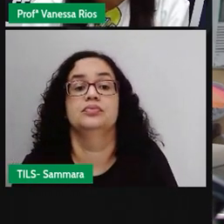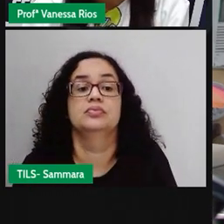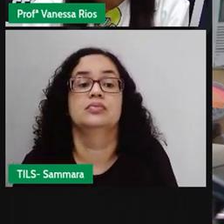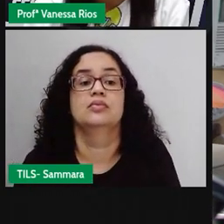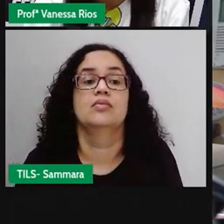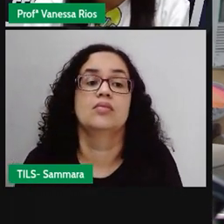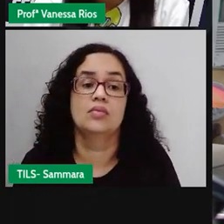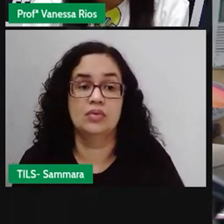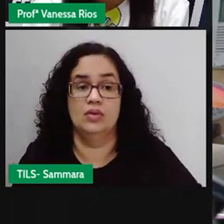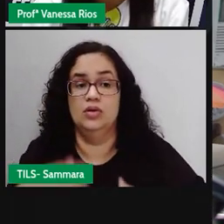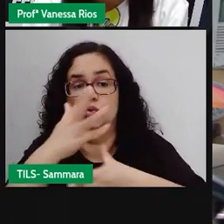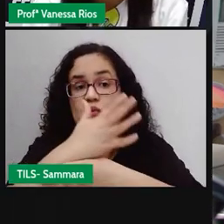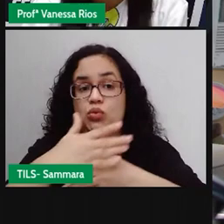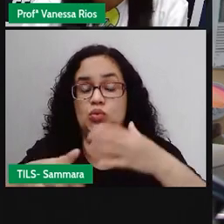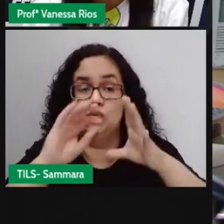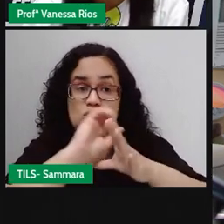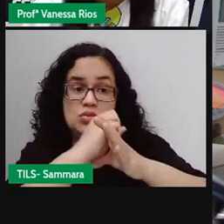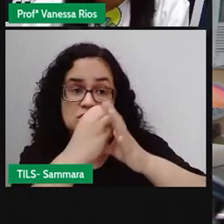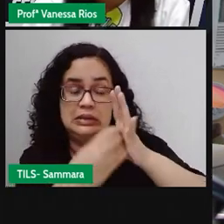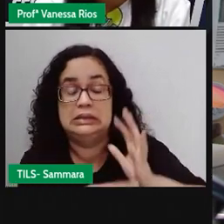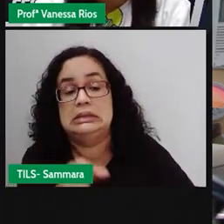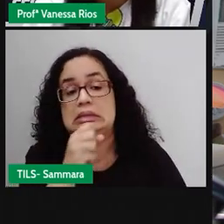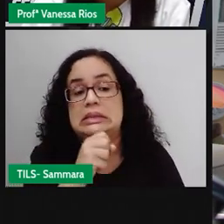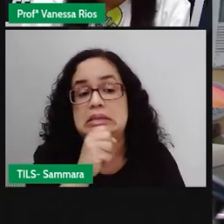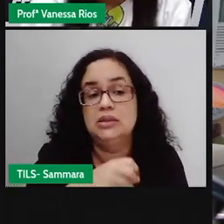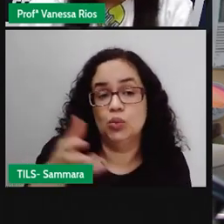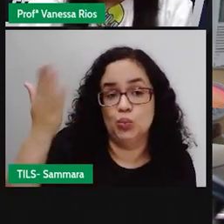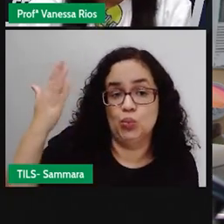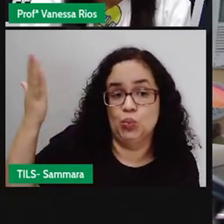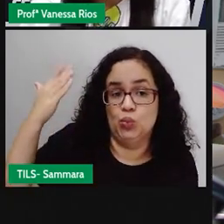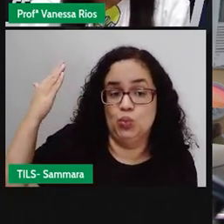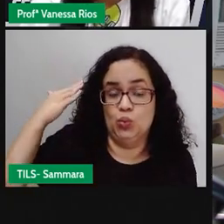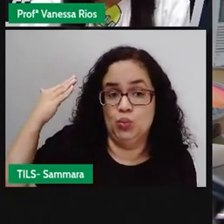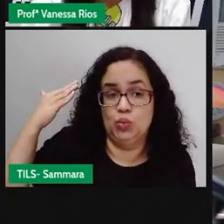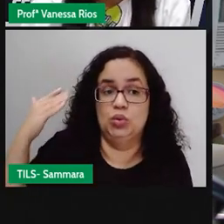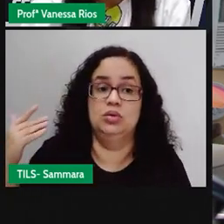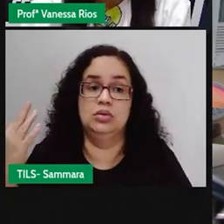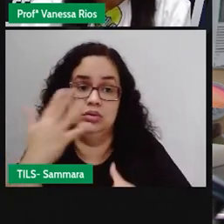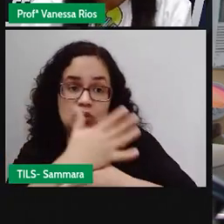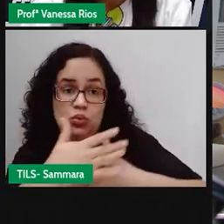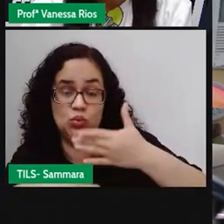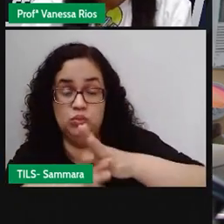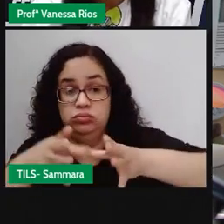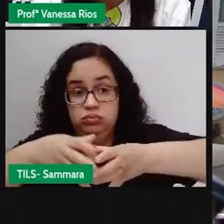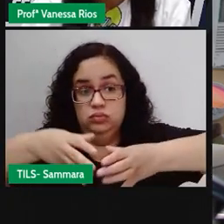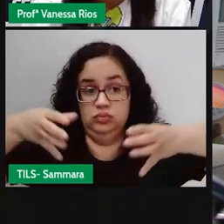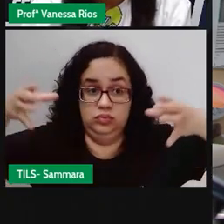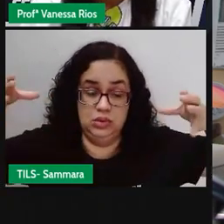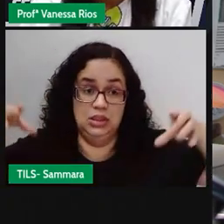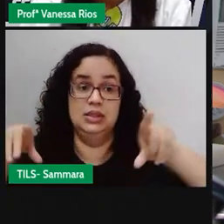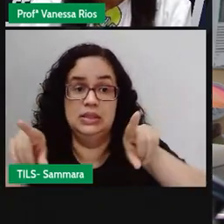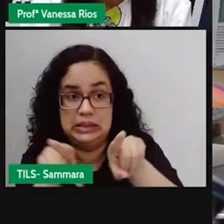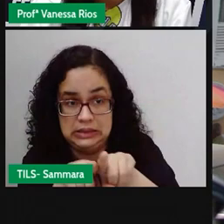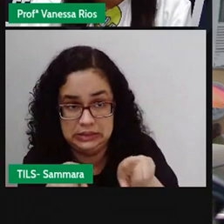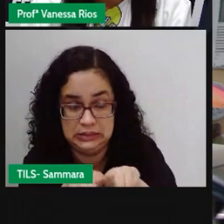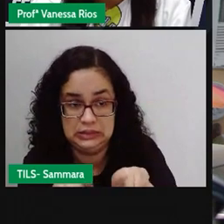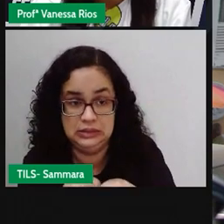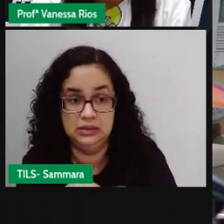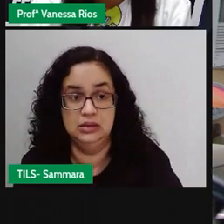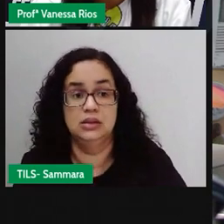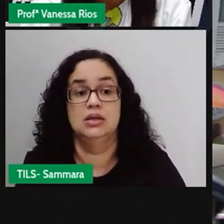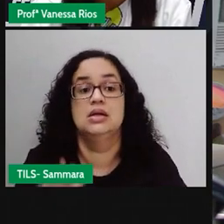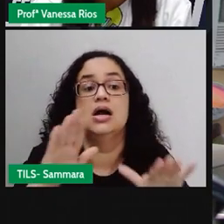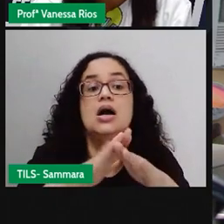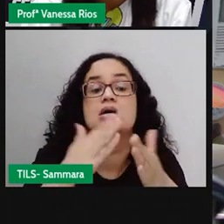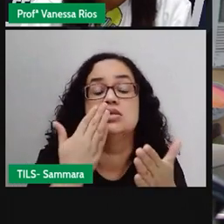É uma construção também com características mais antigas, uma construção muito grande também, não é? Funcionou aí a